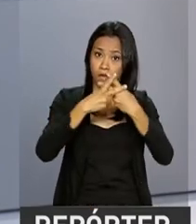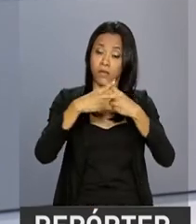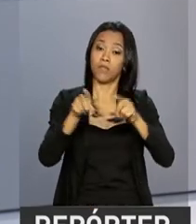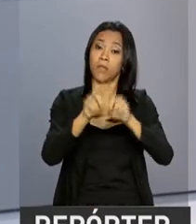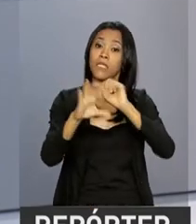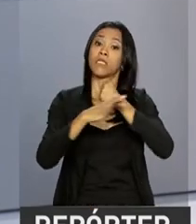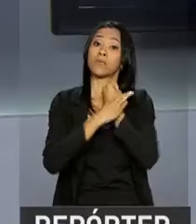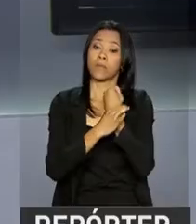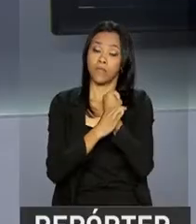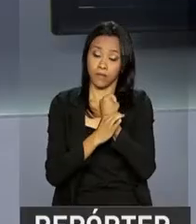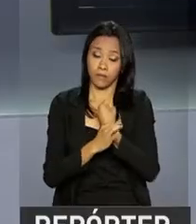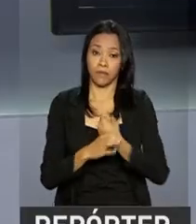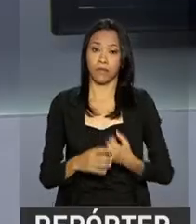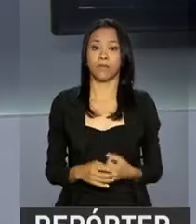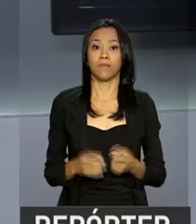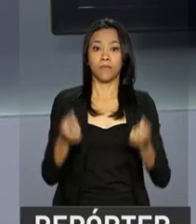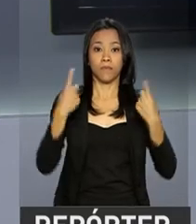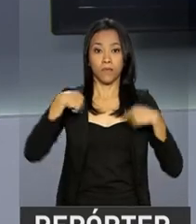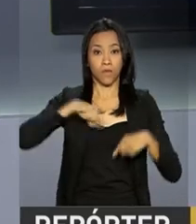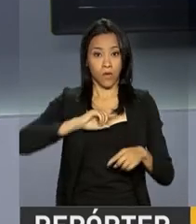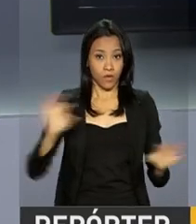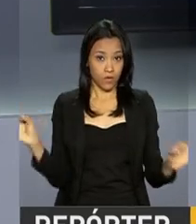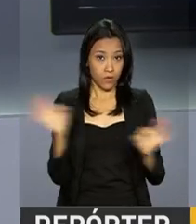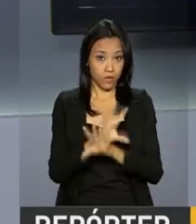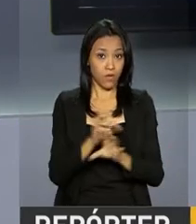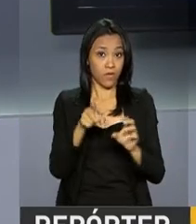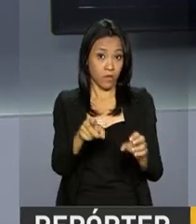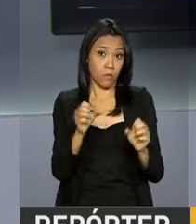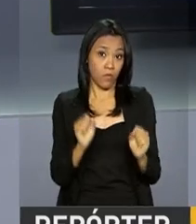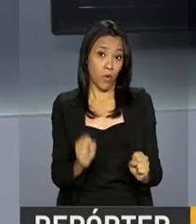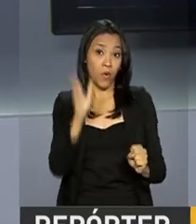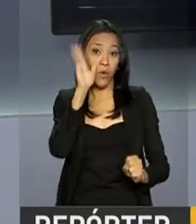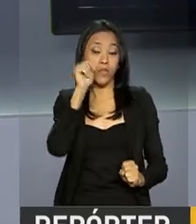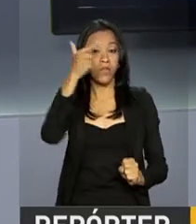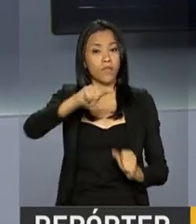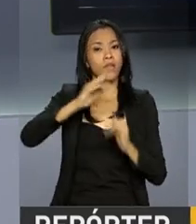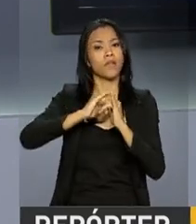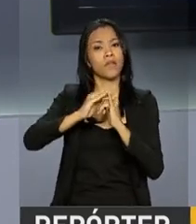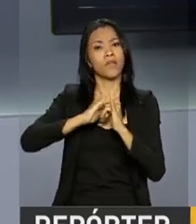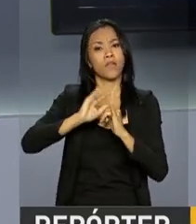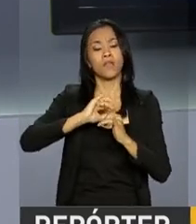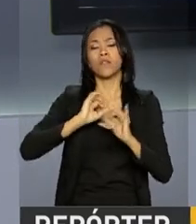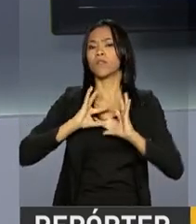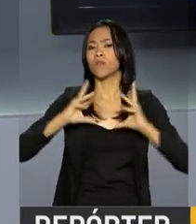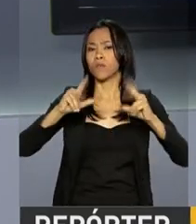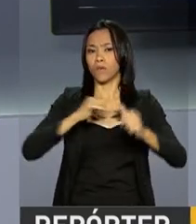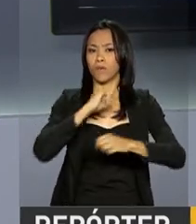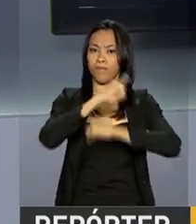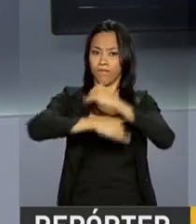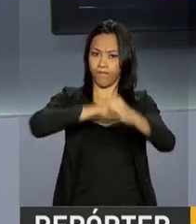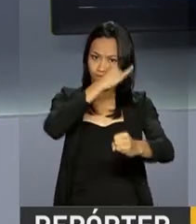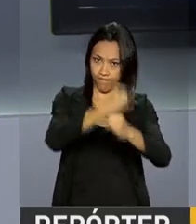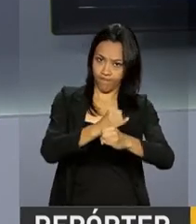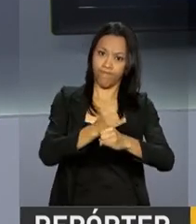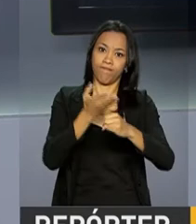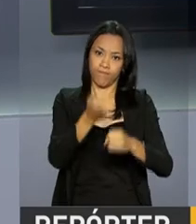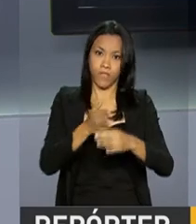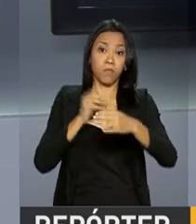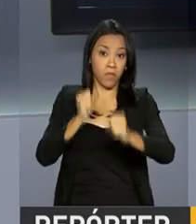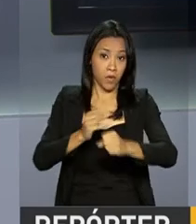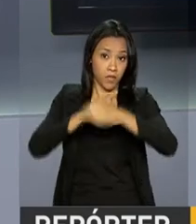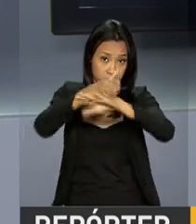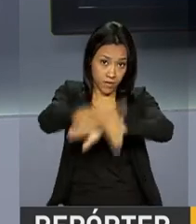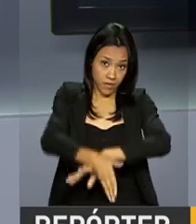estado nós ficamos por aqui você pode rever as reportagens no youtube e toda nossa programação também está na página da